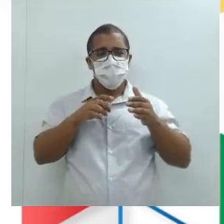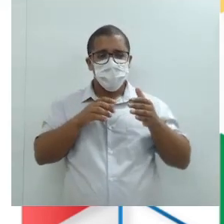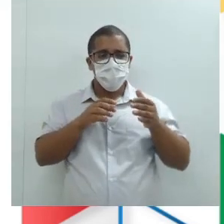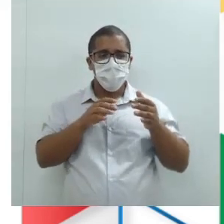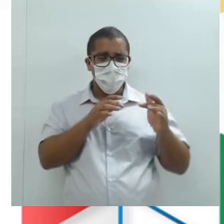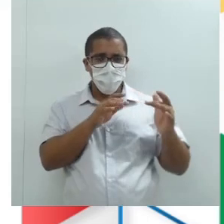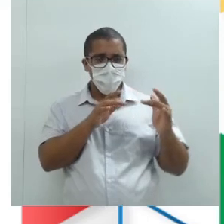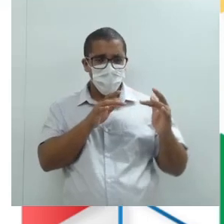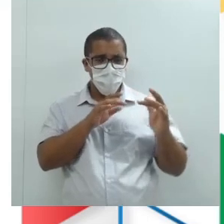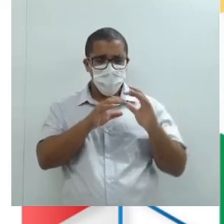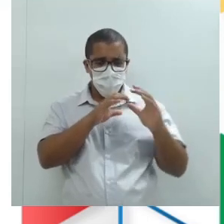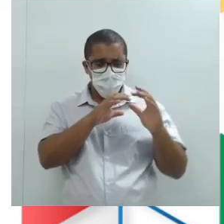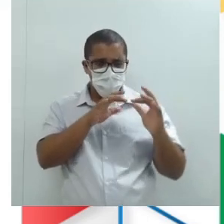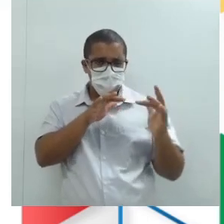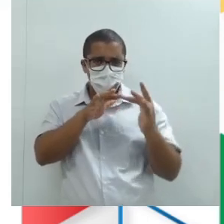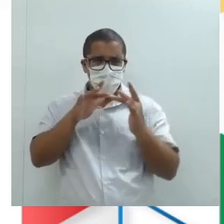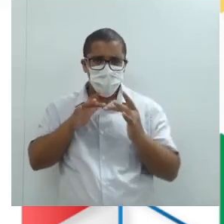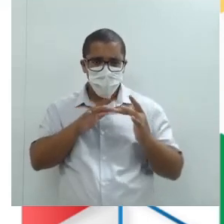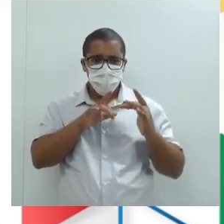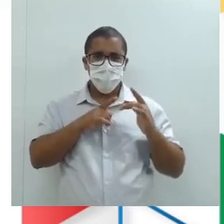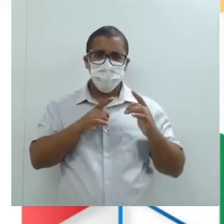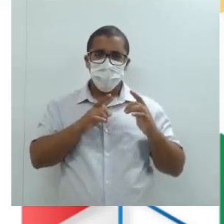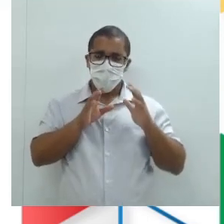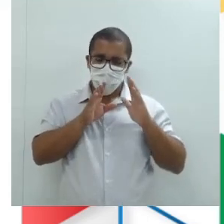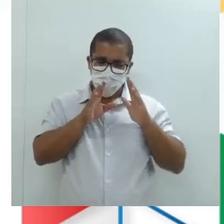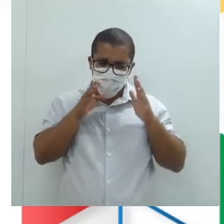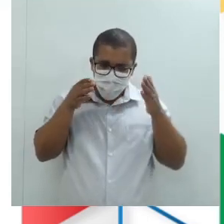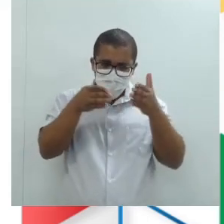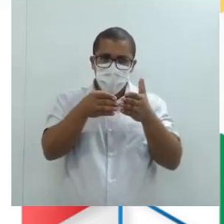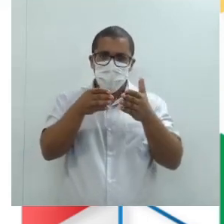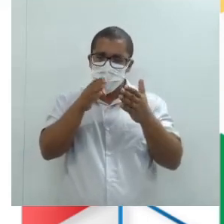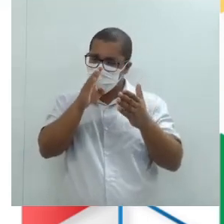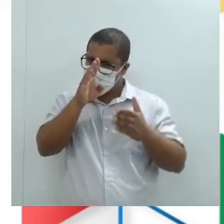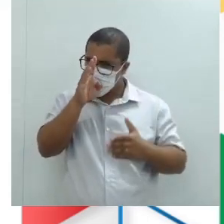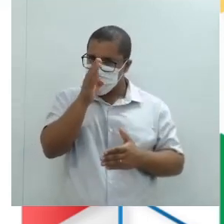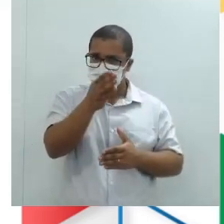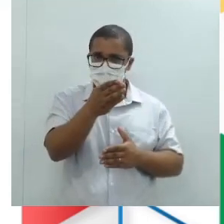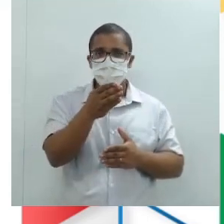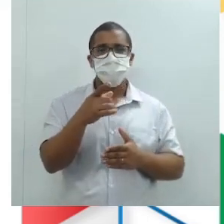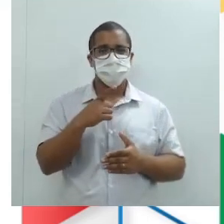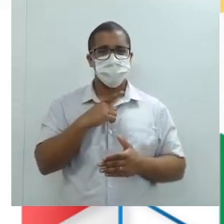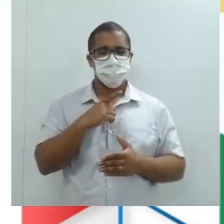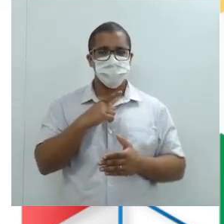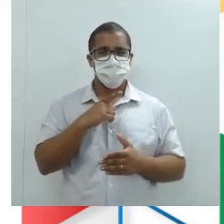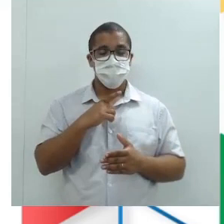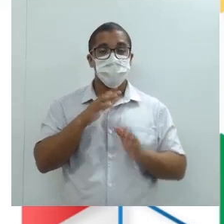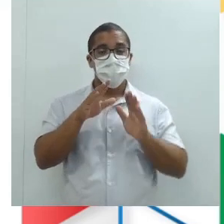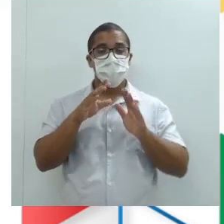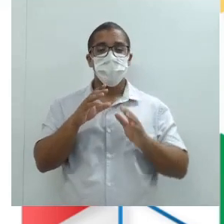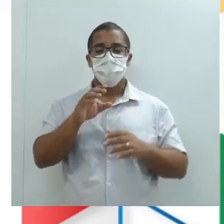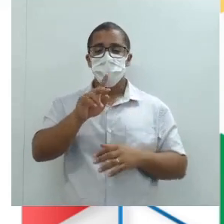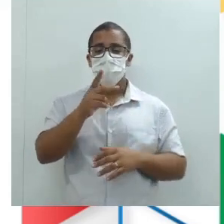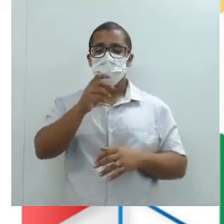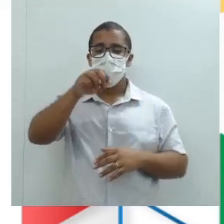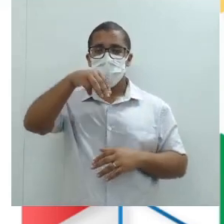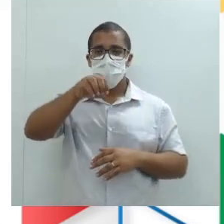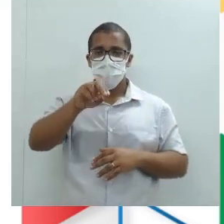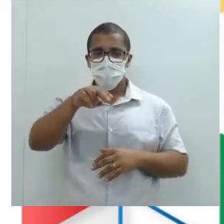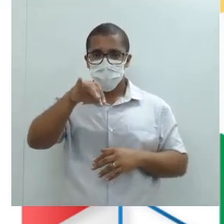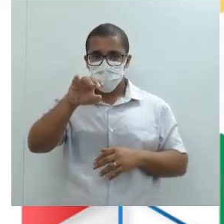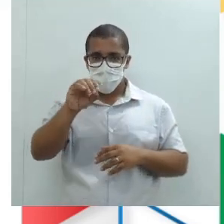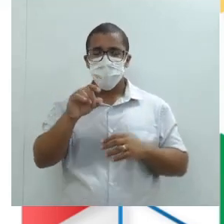vai desencadear uma resposta bem específica. Os hormônios, eles são produzidos pelo